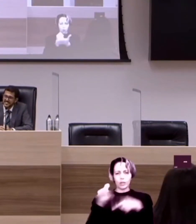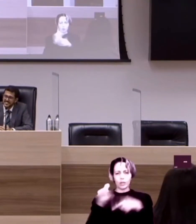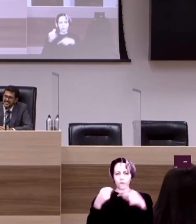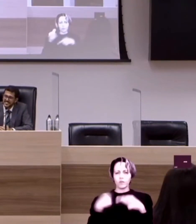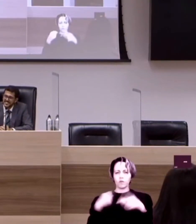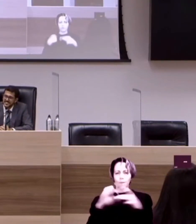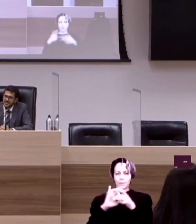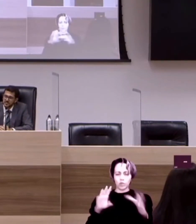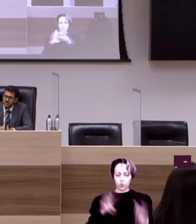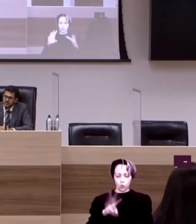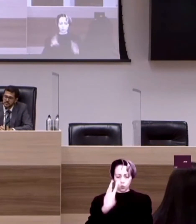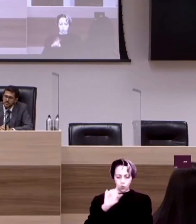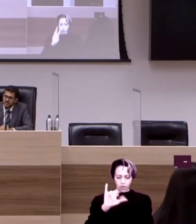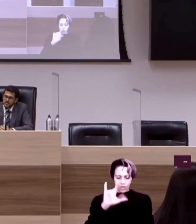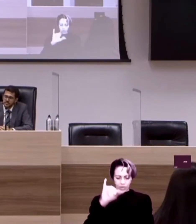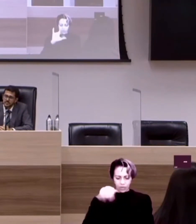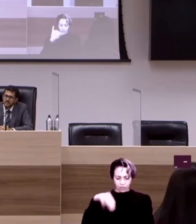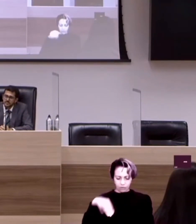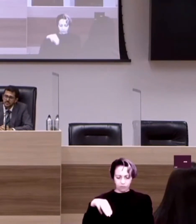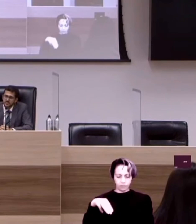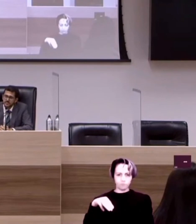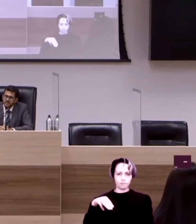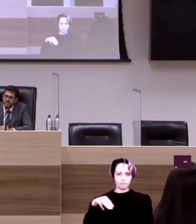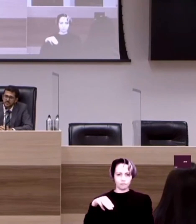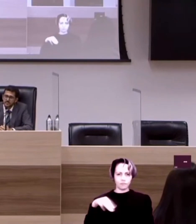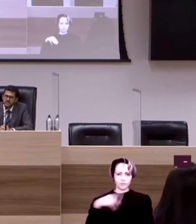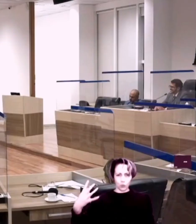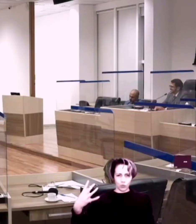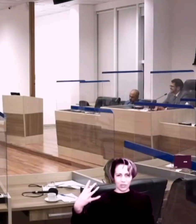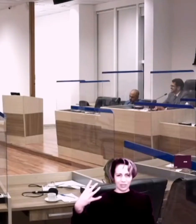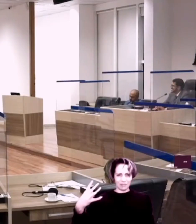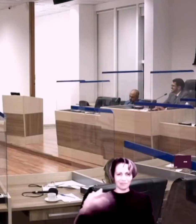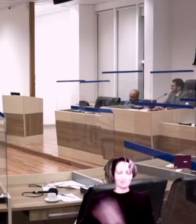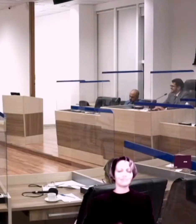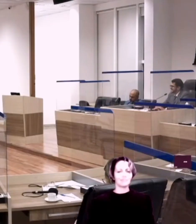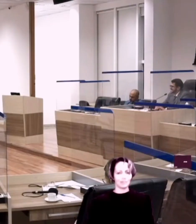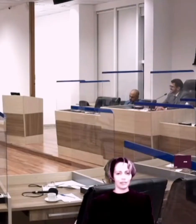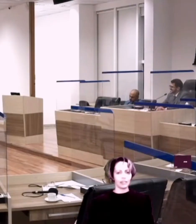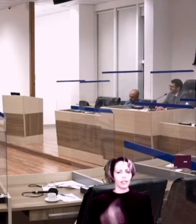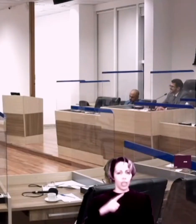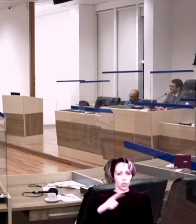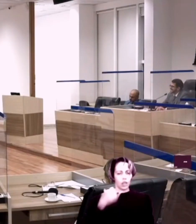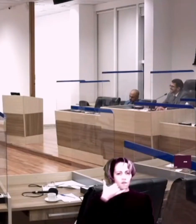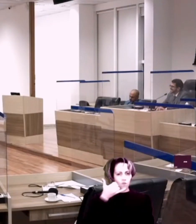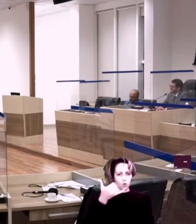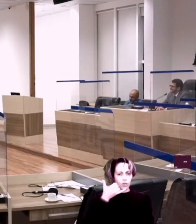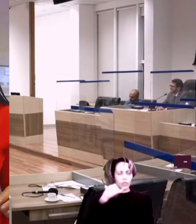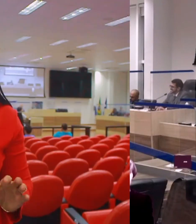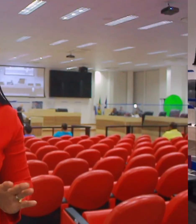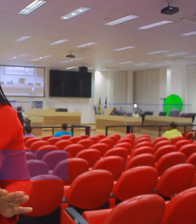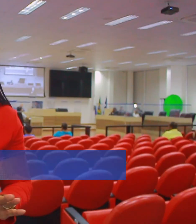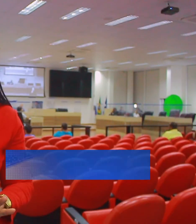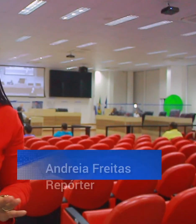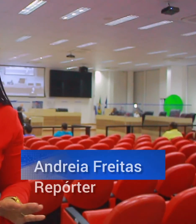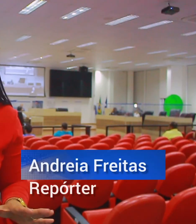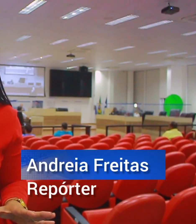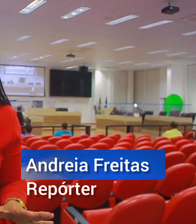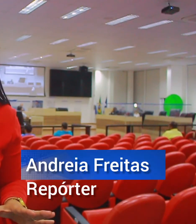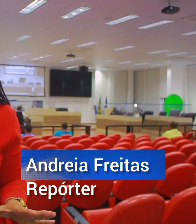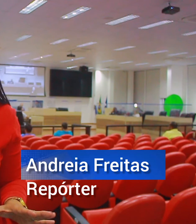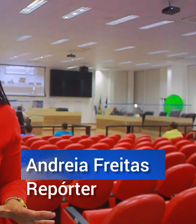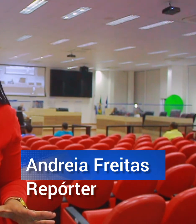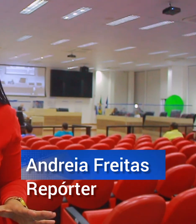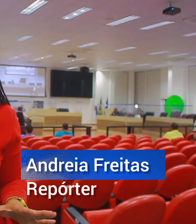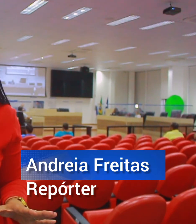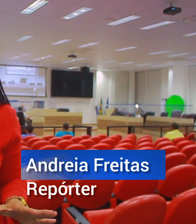gosto de fazer um bolo é 2772 9214 e tem 27 23520 quer saber